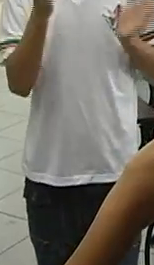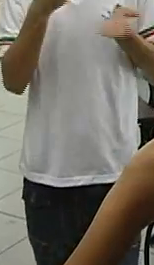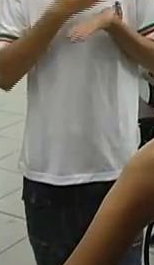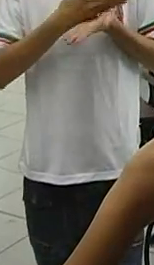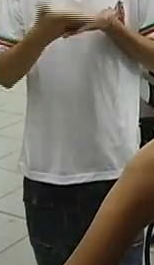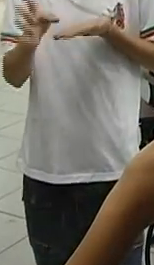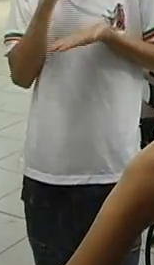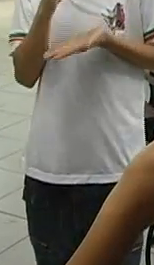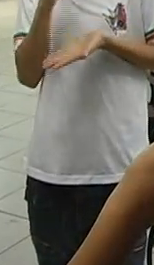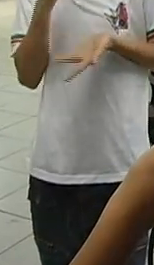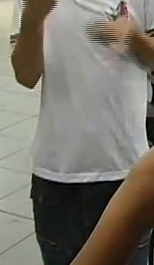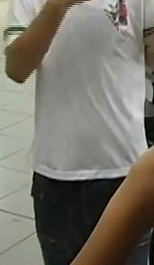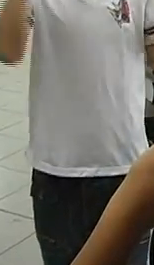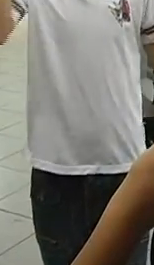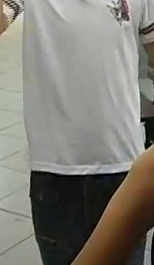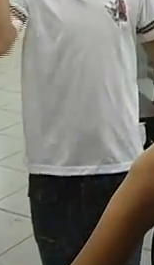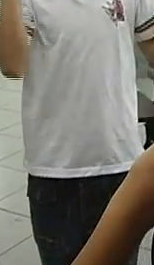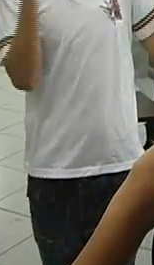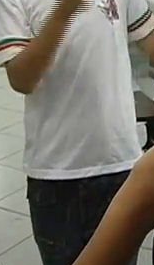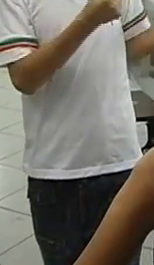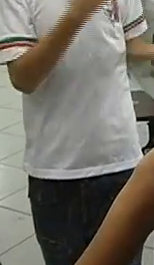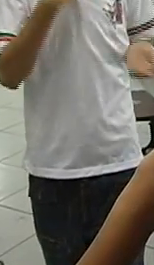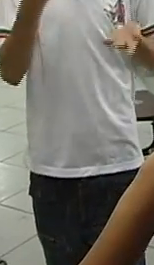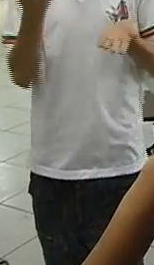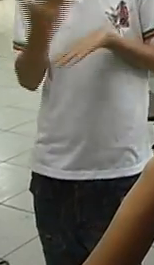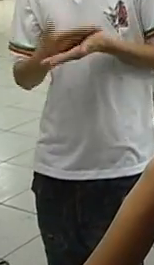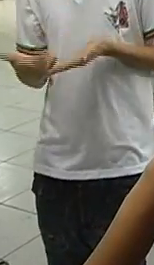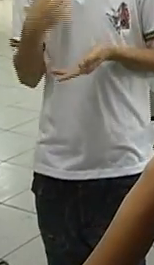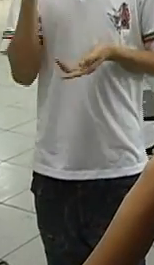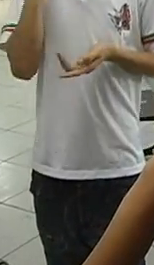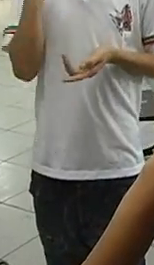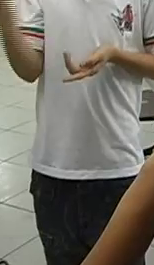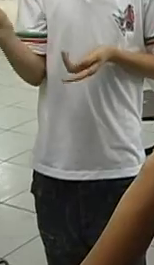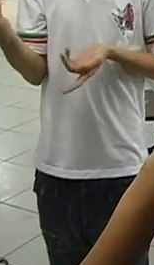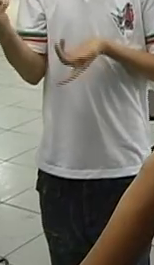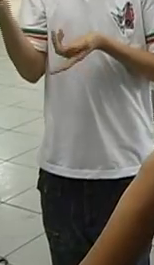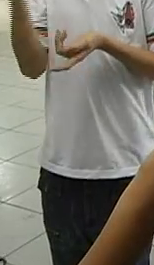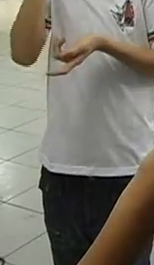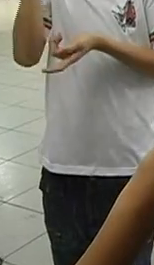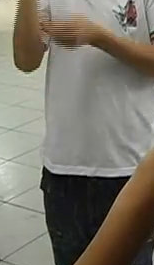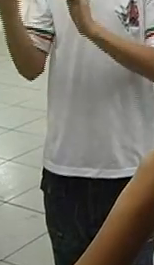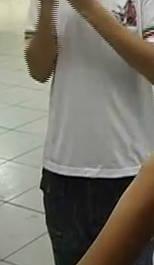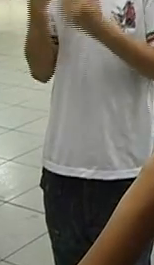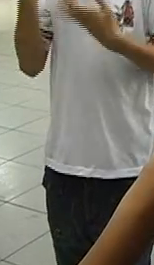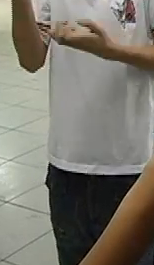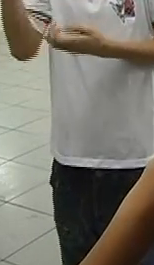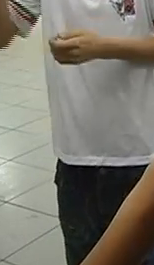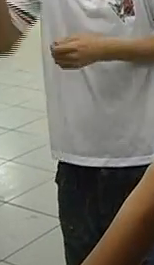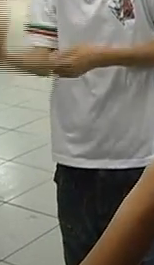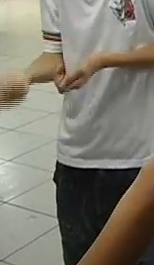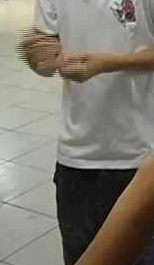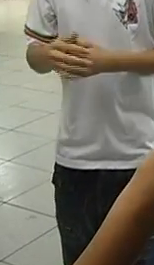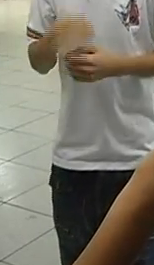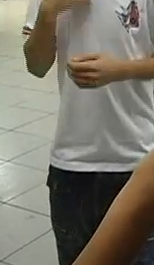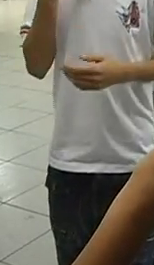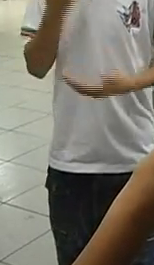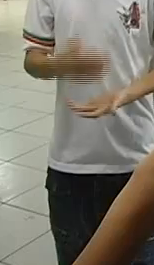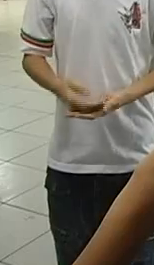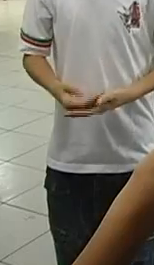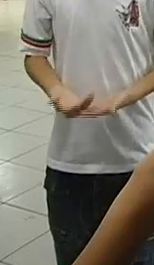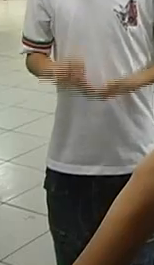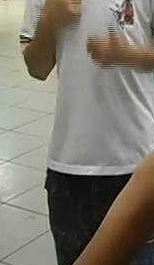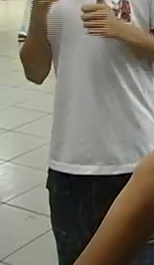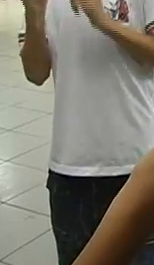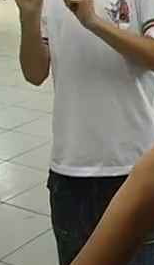Eu achei normal, porque assim, eu comecei a aprender, eu comecei a ter mais contato com o ouvinte. As meninas às vezes perguntam assim, qual que é